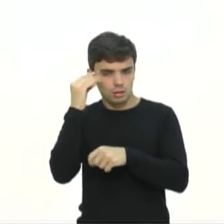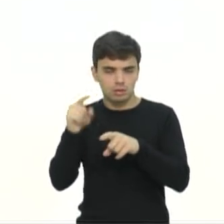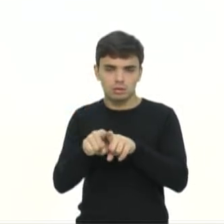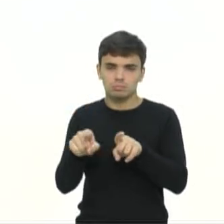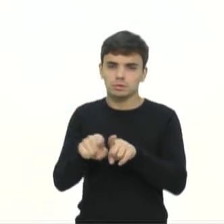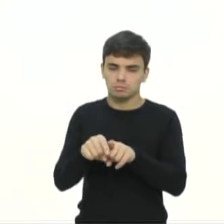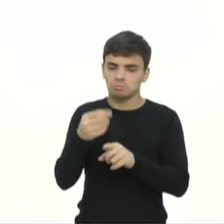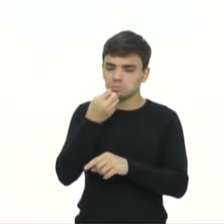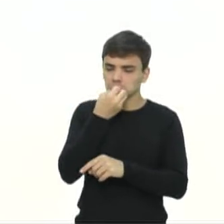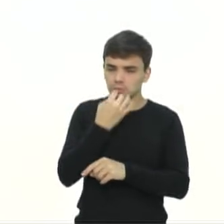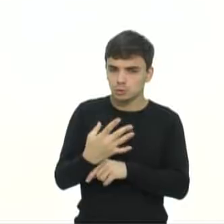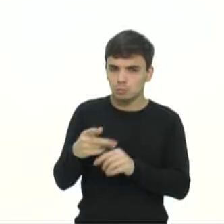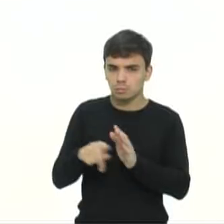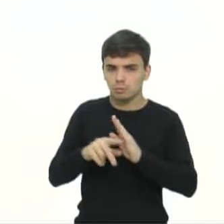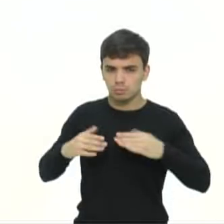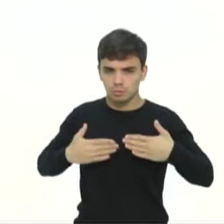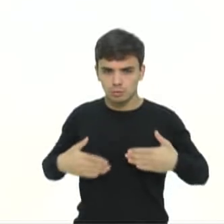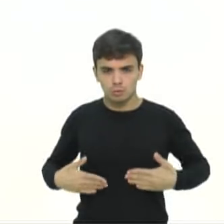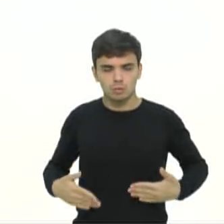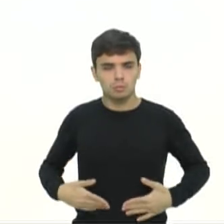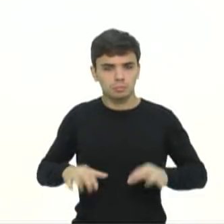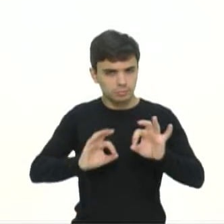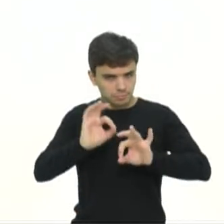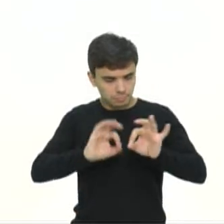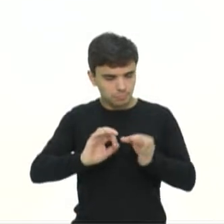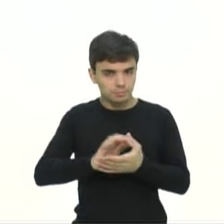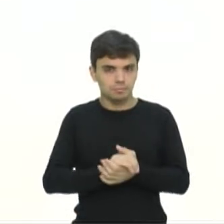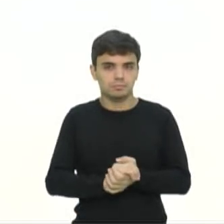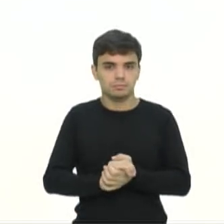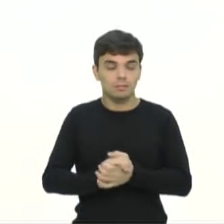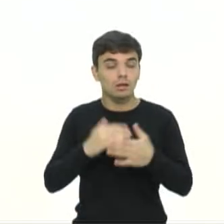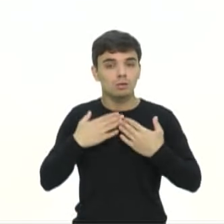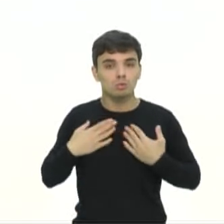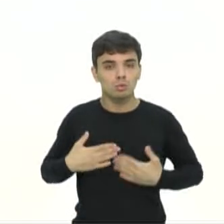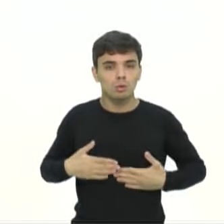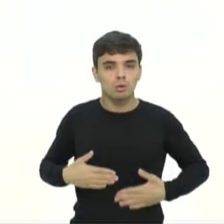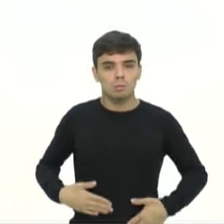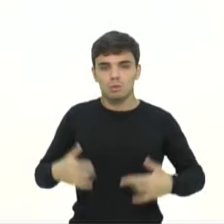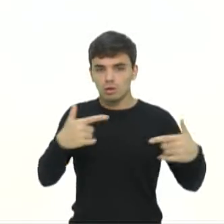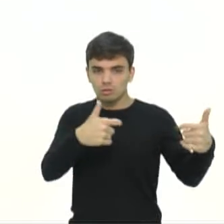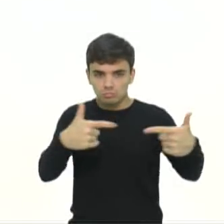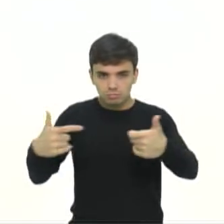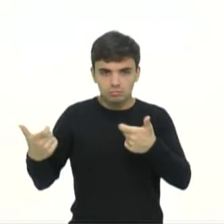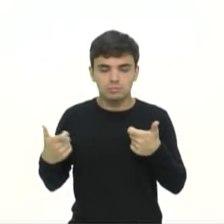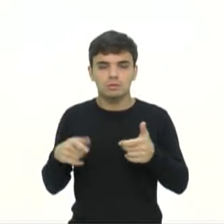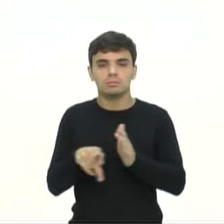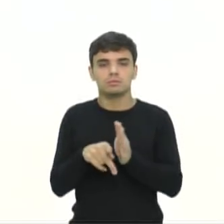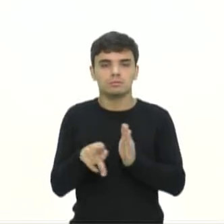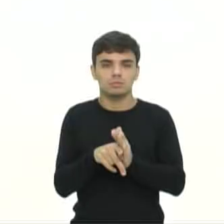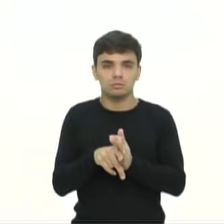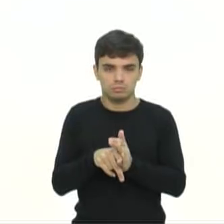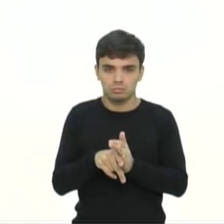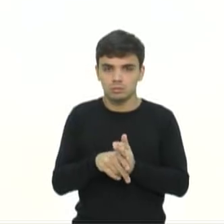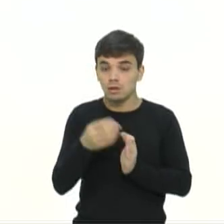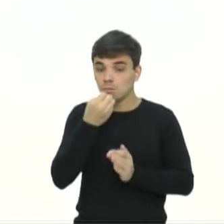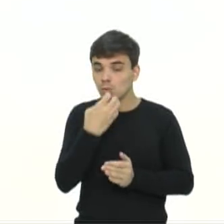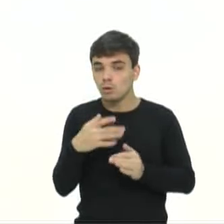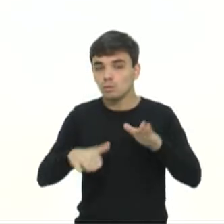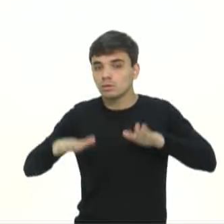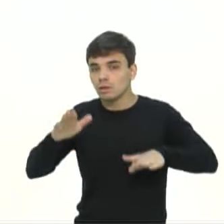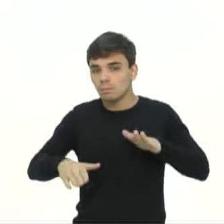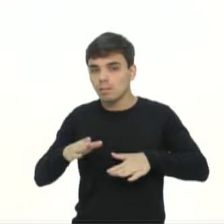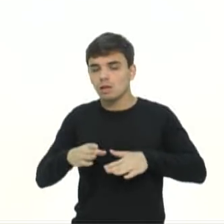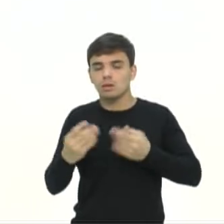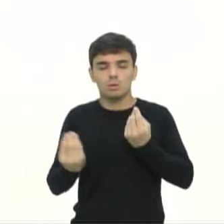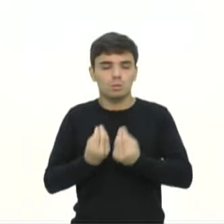corpo a obedecer com justeza. O corpo é uma arma cuja a eficiência depende da precisão com